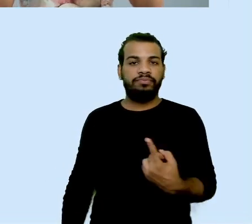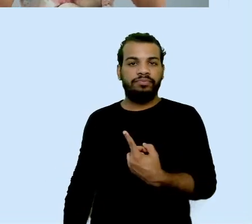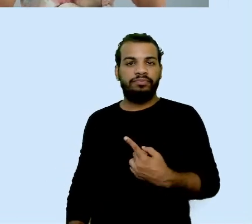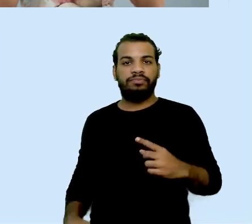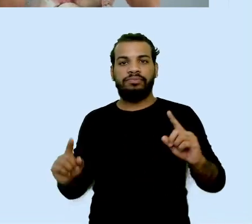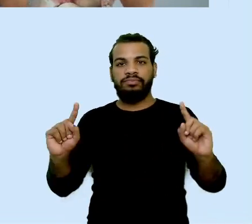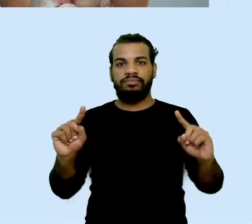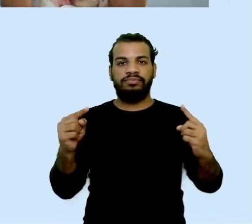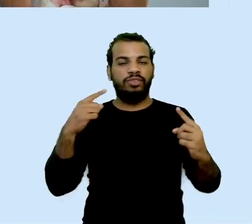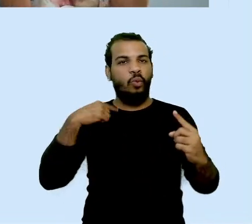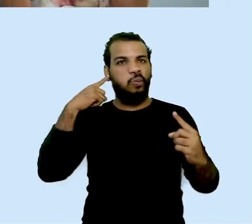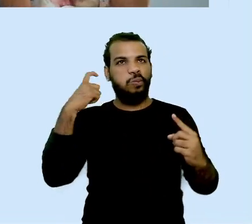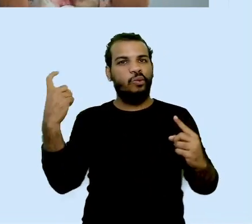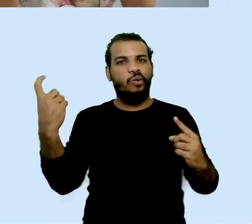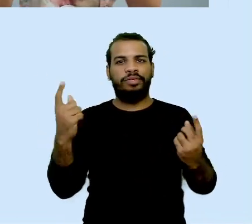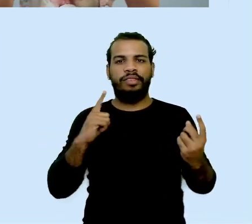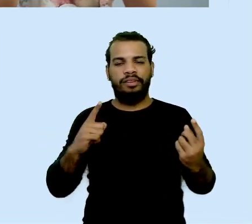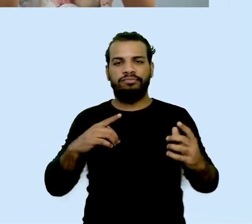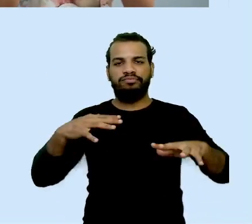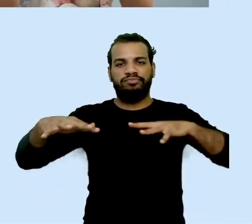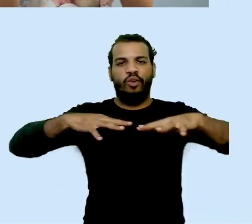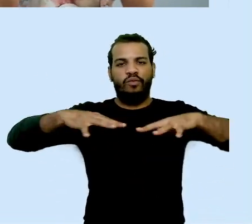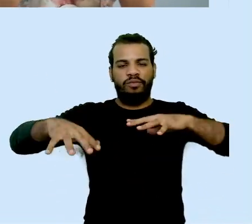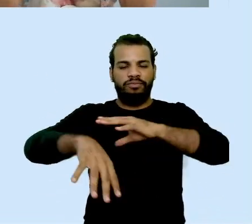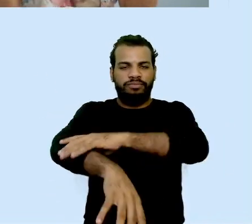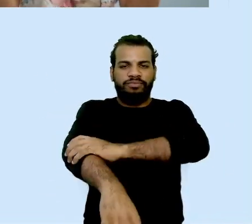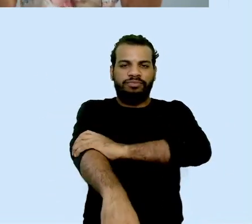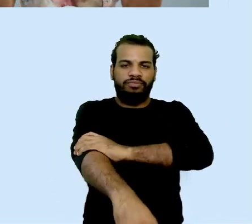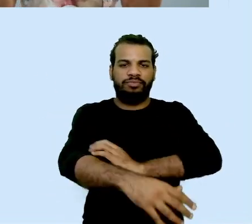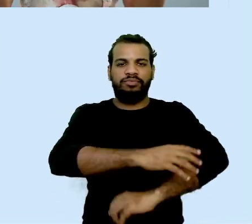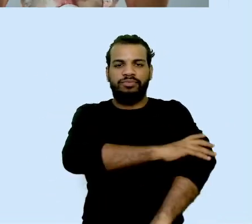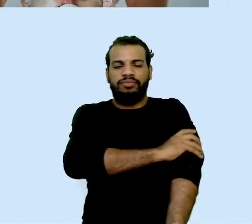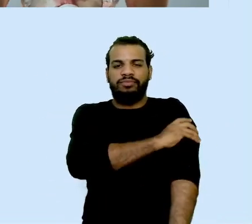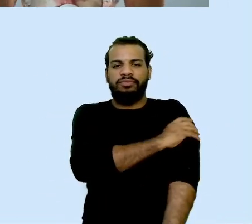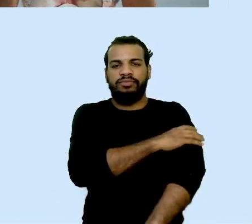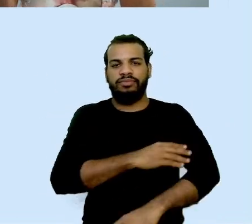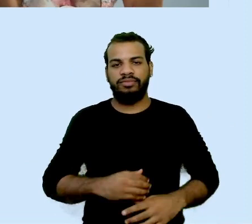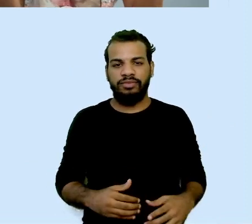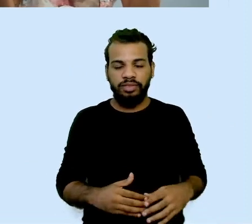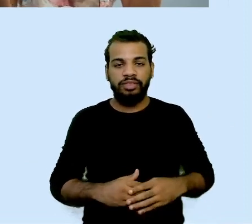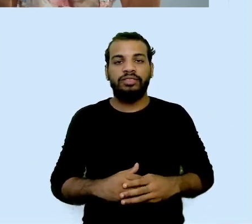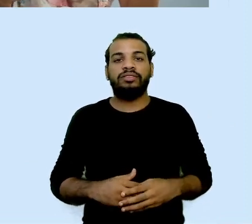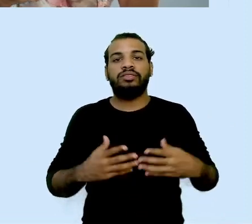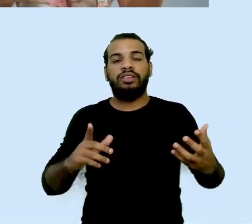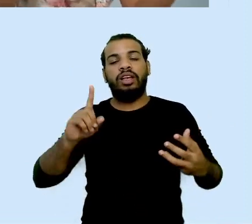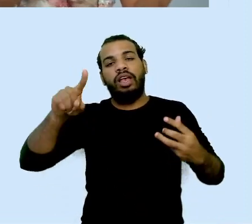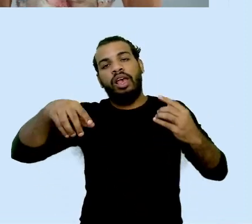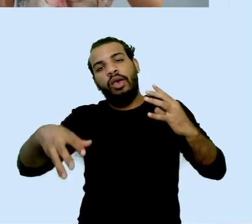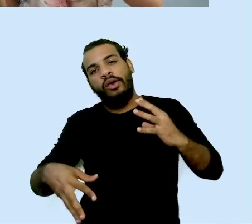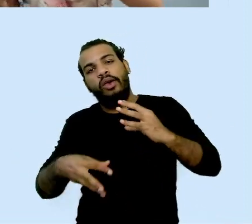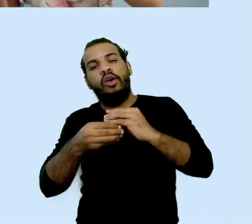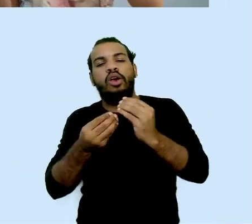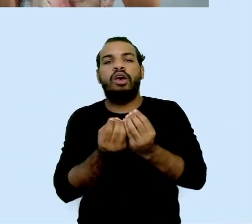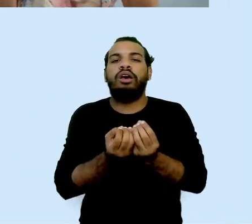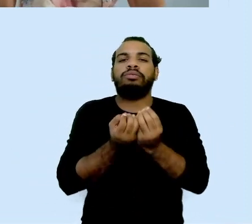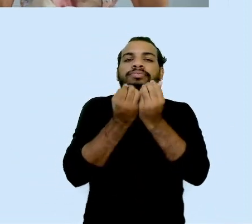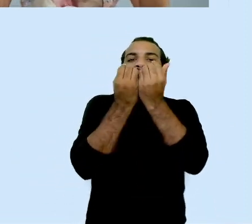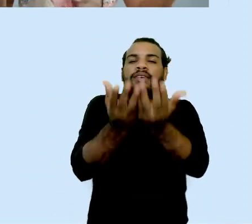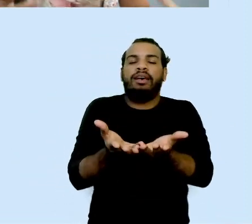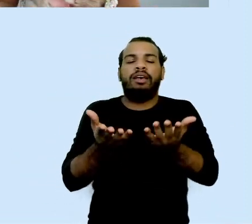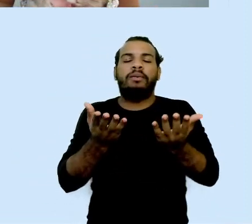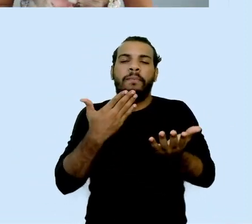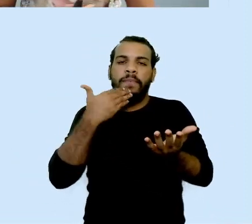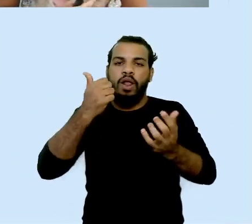assim. Quer dizer, fizesse algum som para incrementar ou para trazer algum elemento aqui